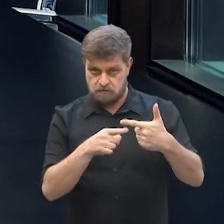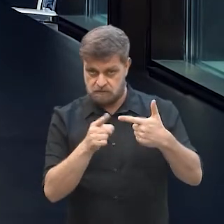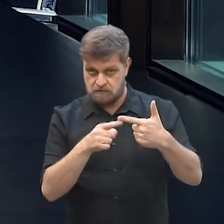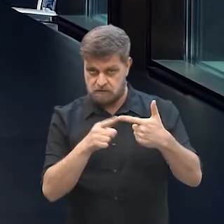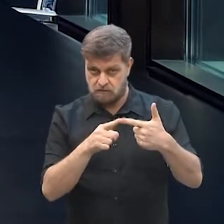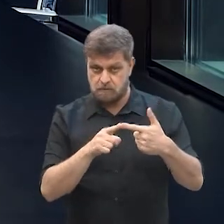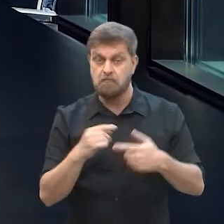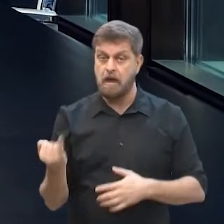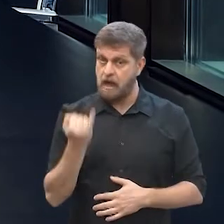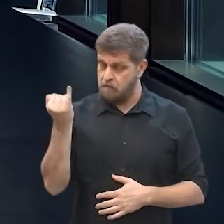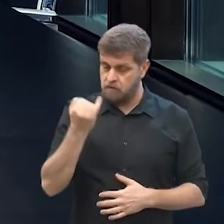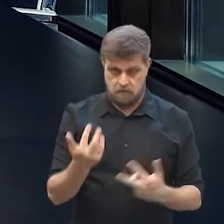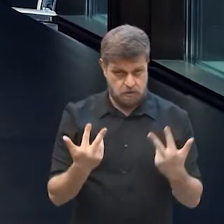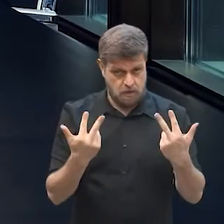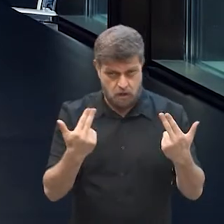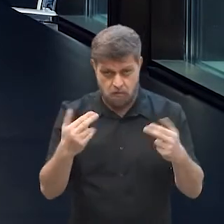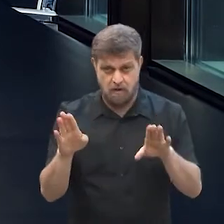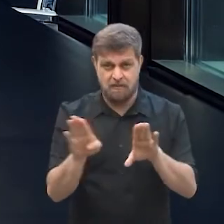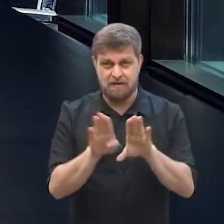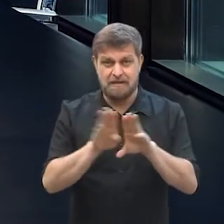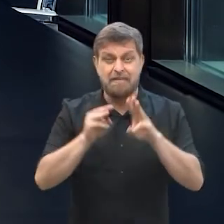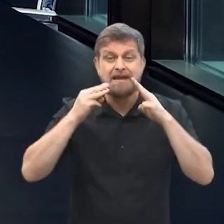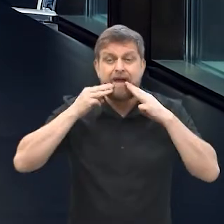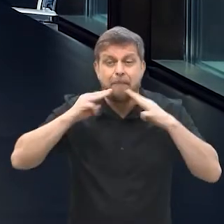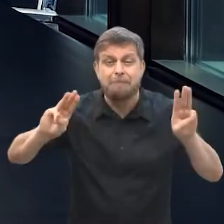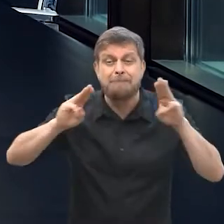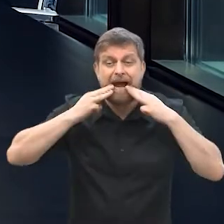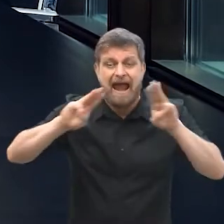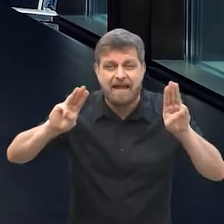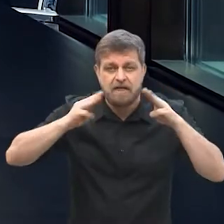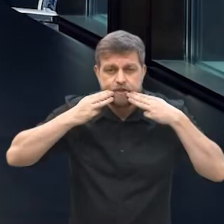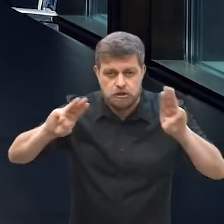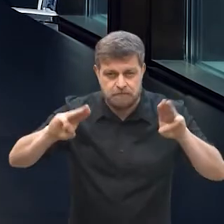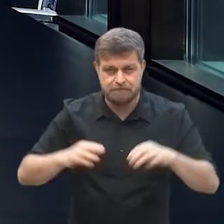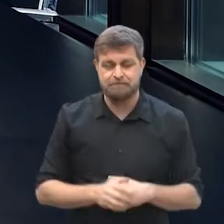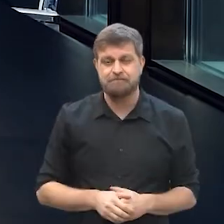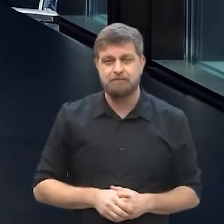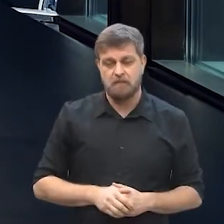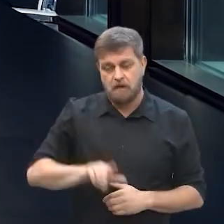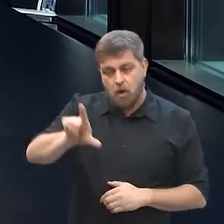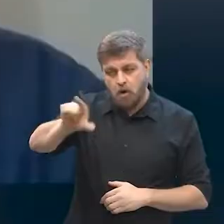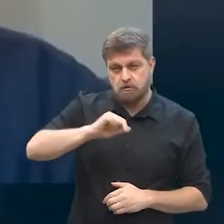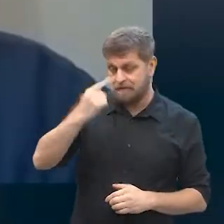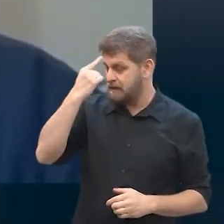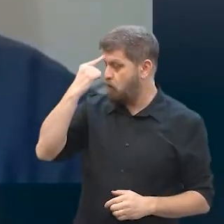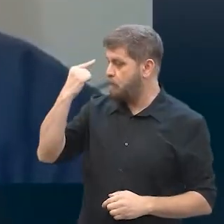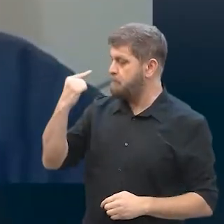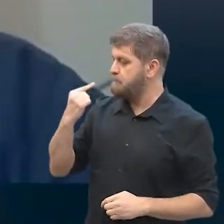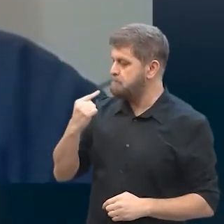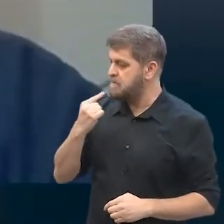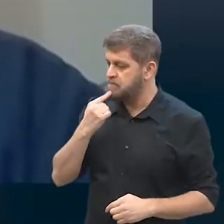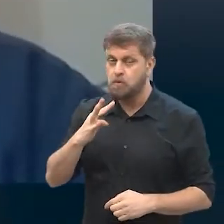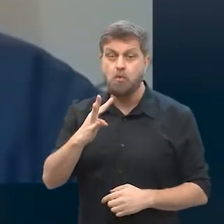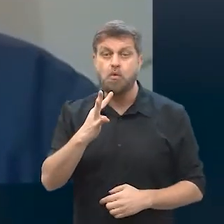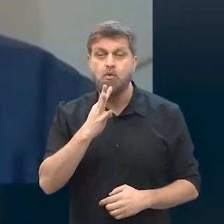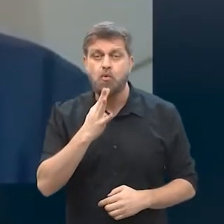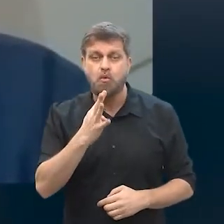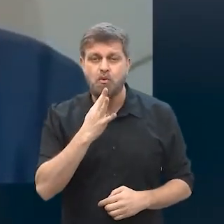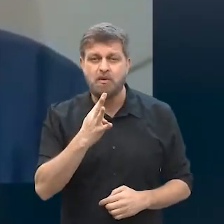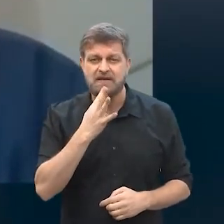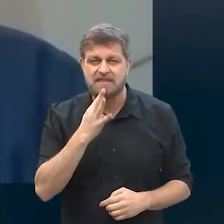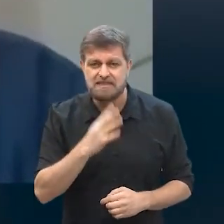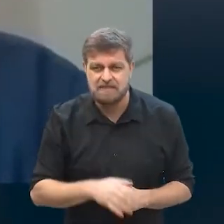não menos importante, é um plano de marketing. Então eu preciso escolher o perfil, né? Conhecer o